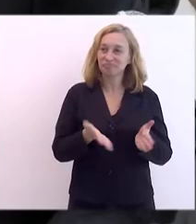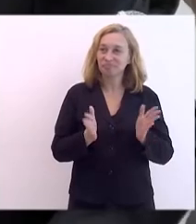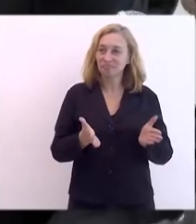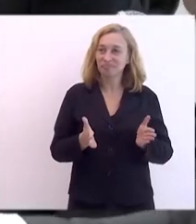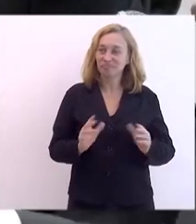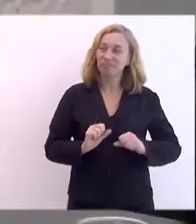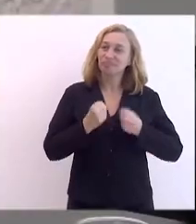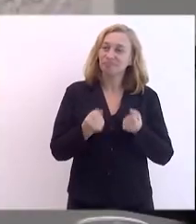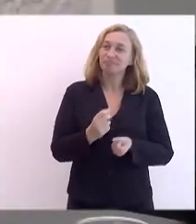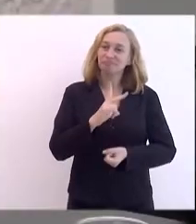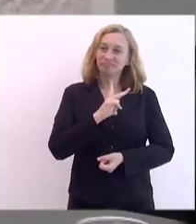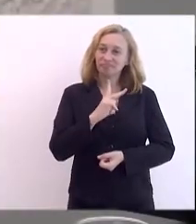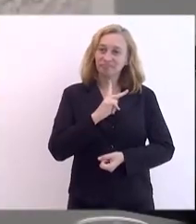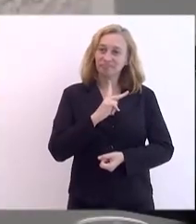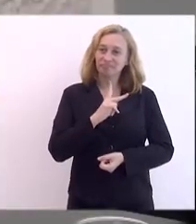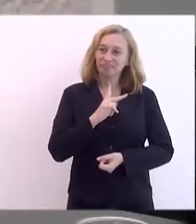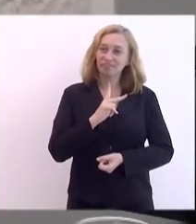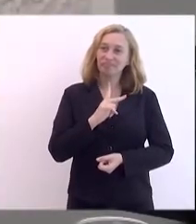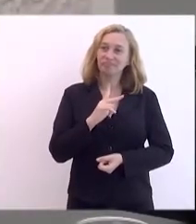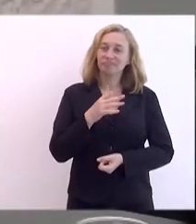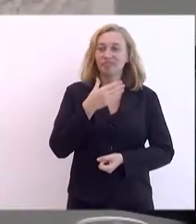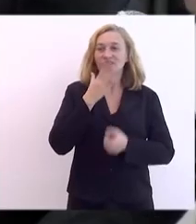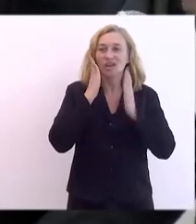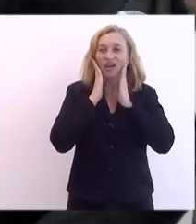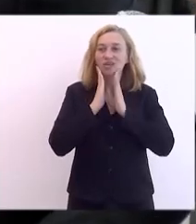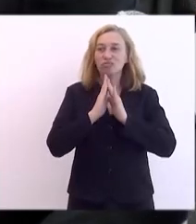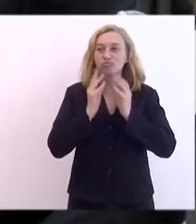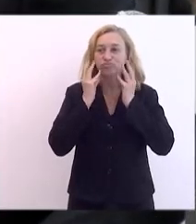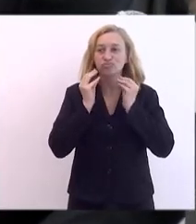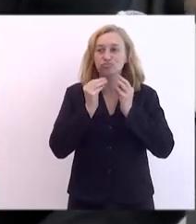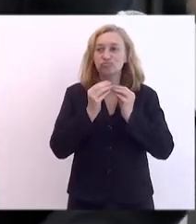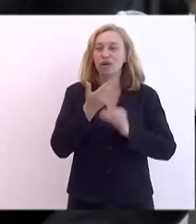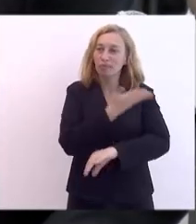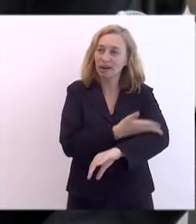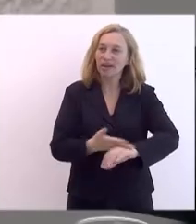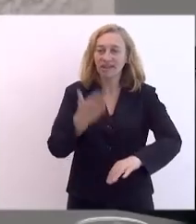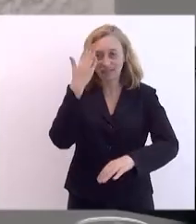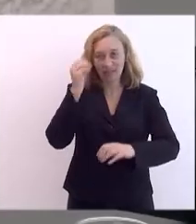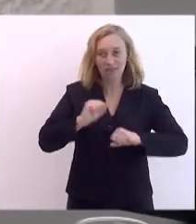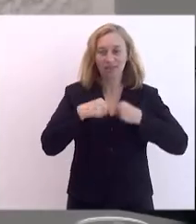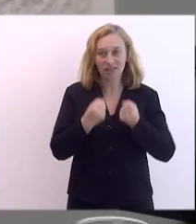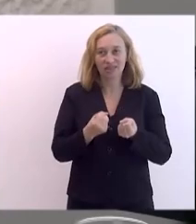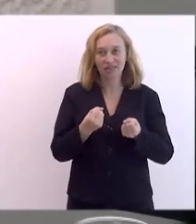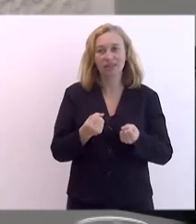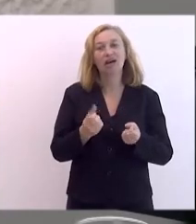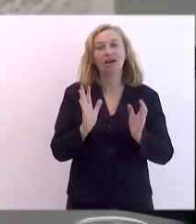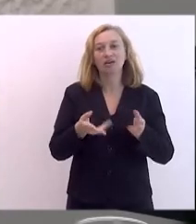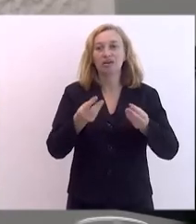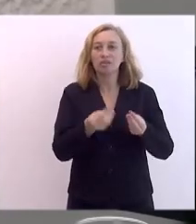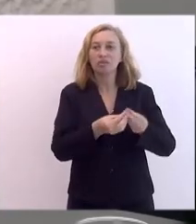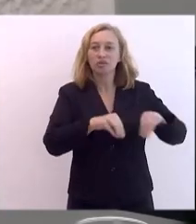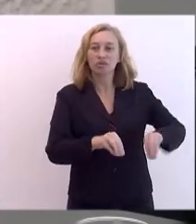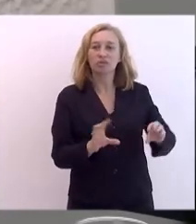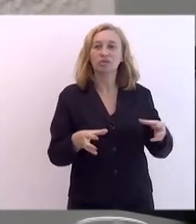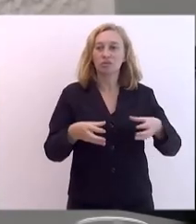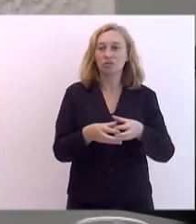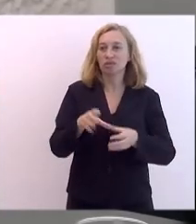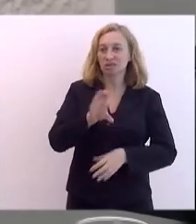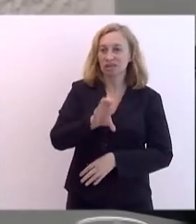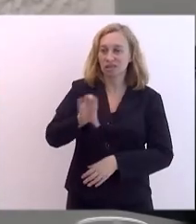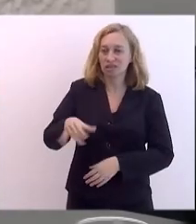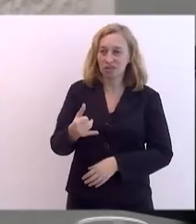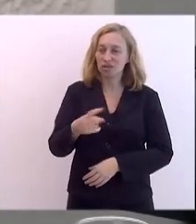defesa pessoal. Vossa Excelência tem as barbas brancas e sabe se defender. Mas, dessa vez, atingiram a CCJ que a gente tanto